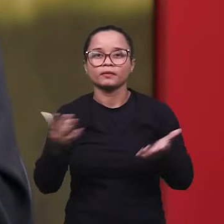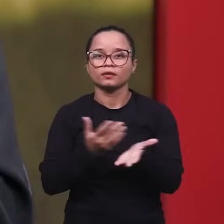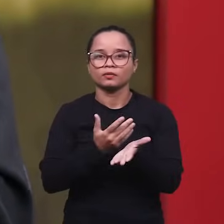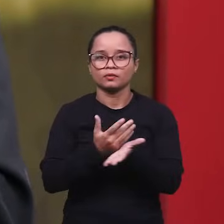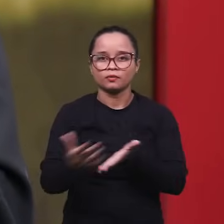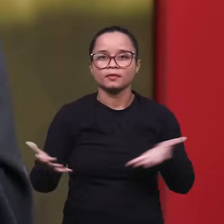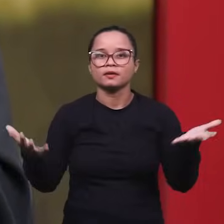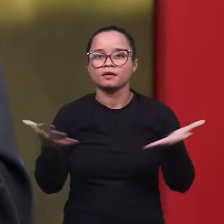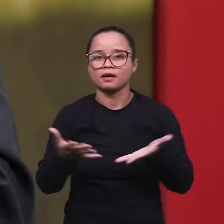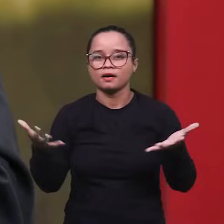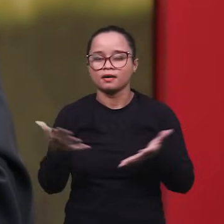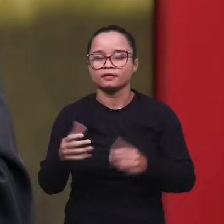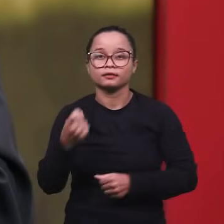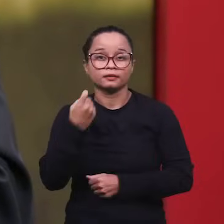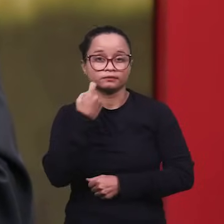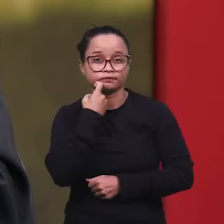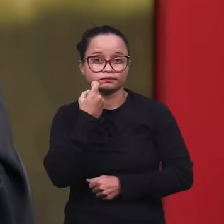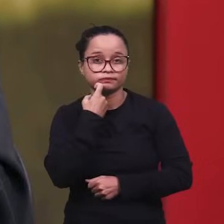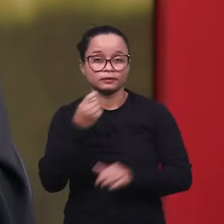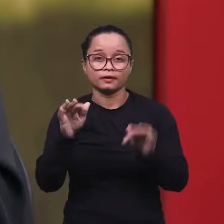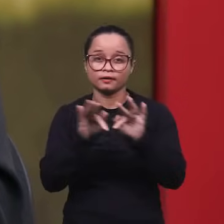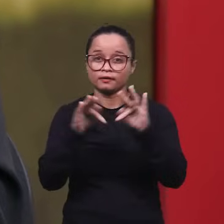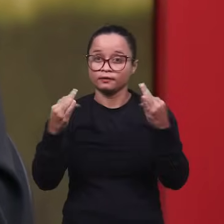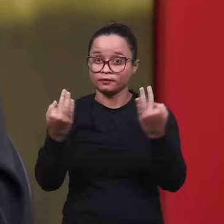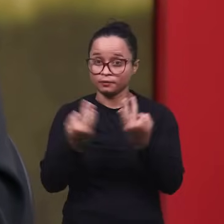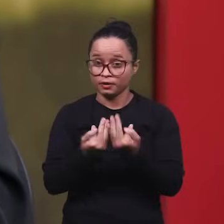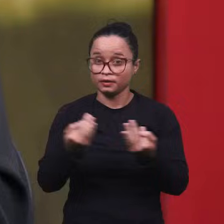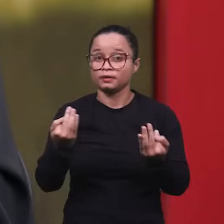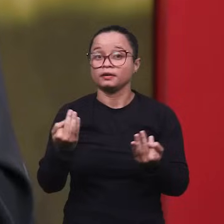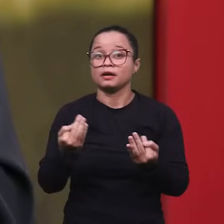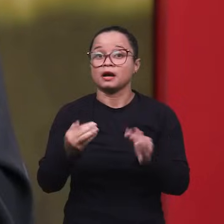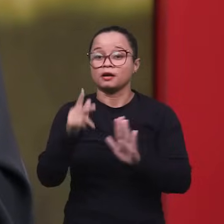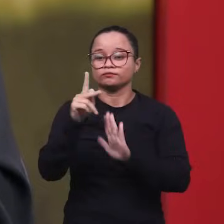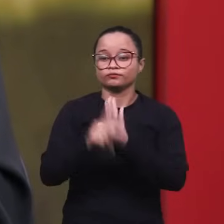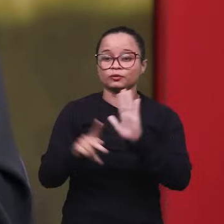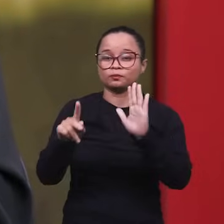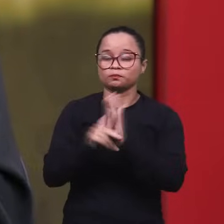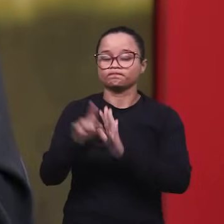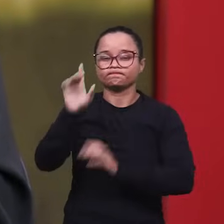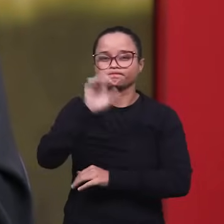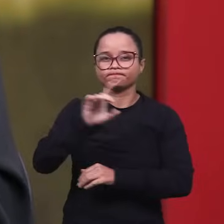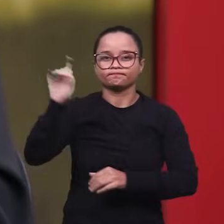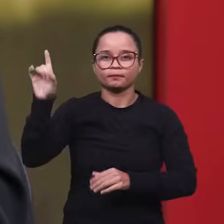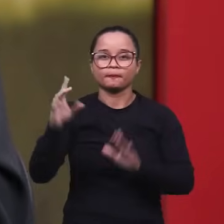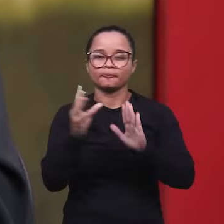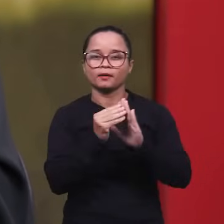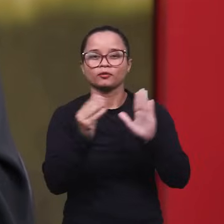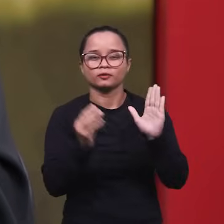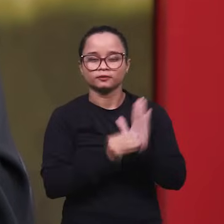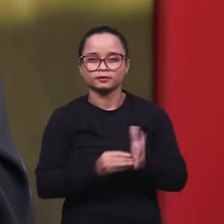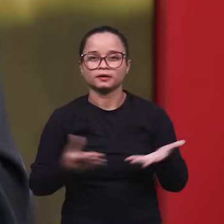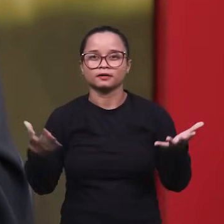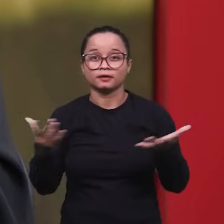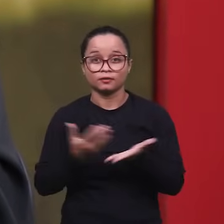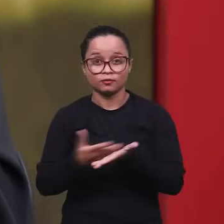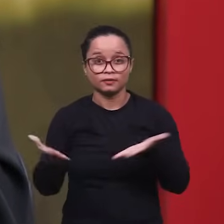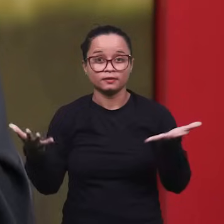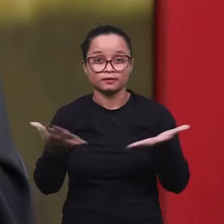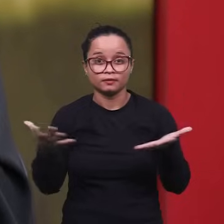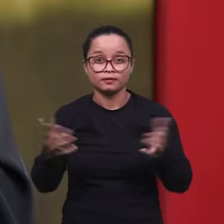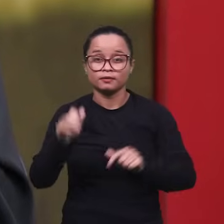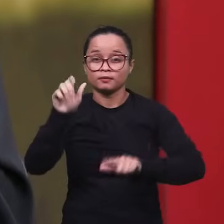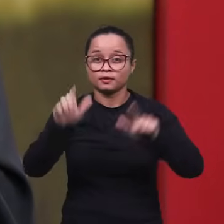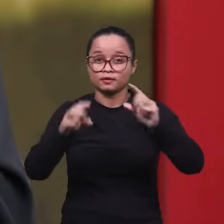dessa jornada da sexta-feira, Família, um projeto de Deus, é o conteúdo que está começando agora pela